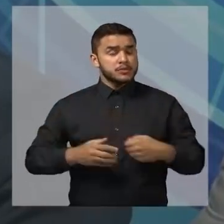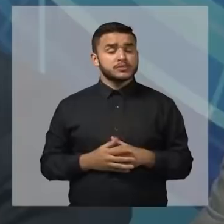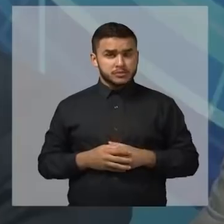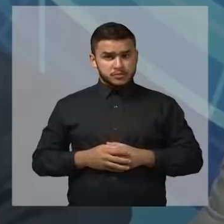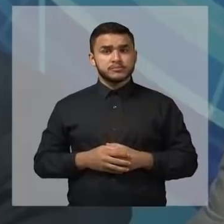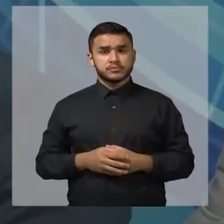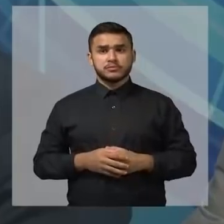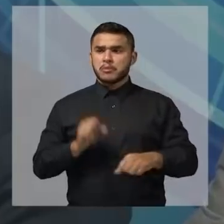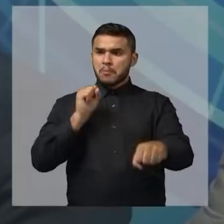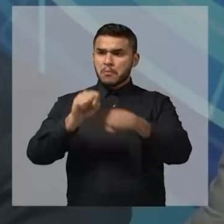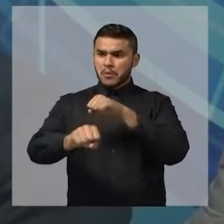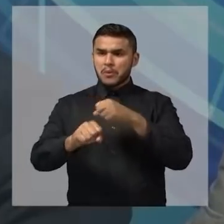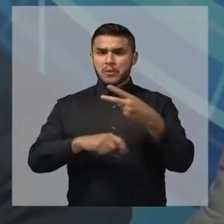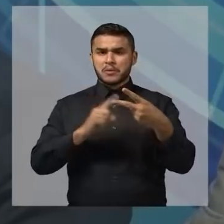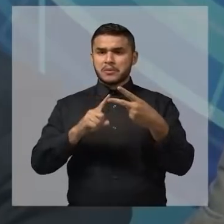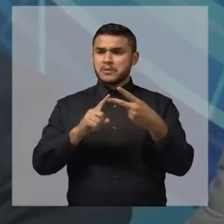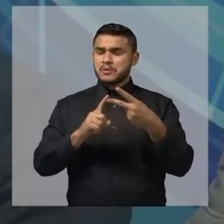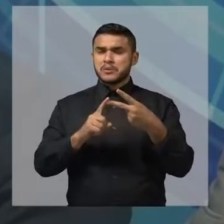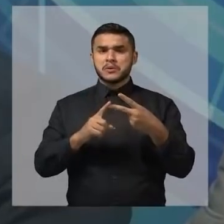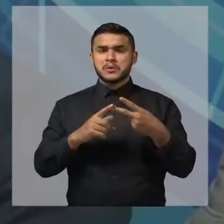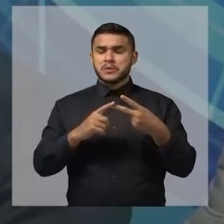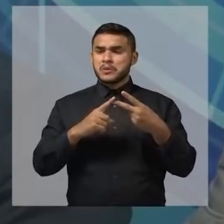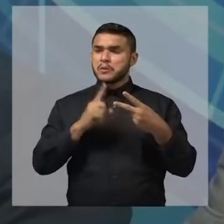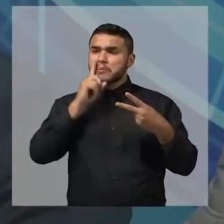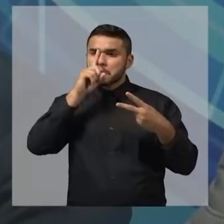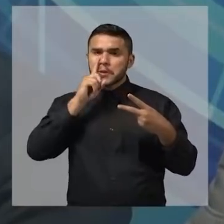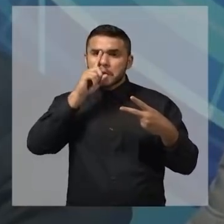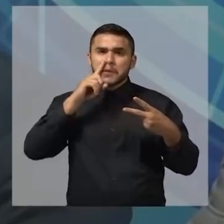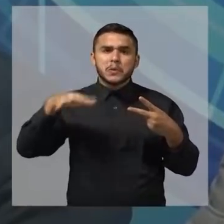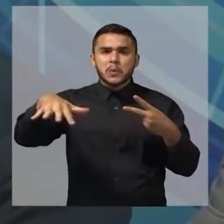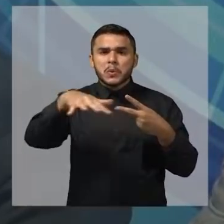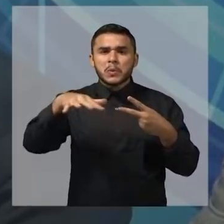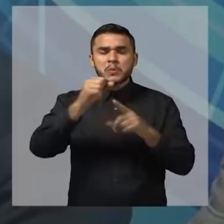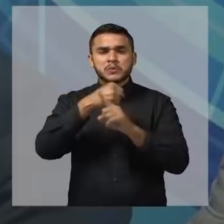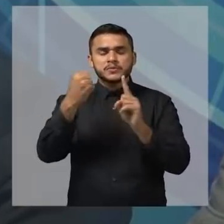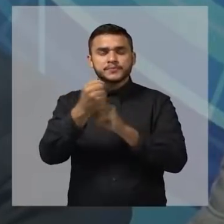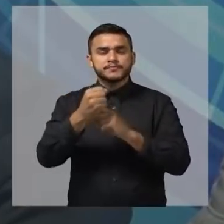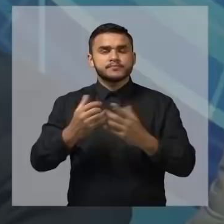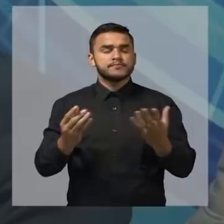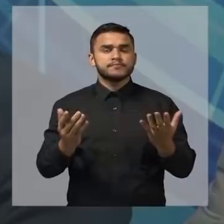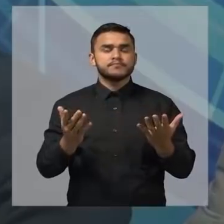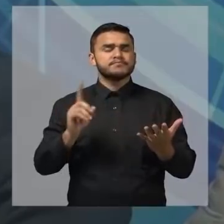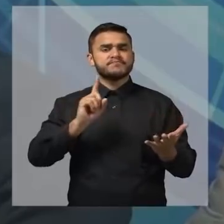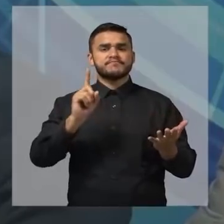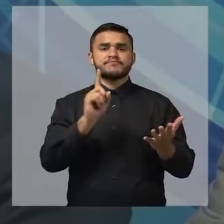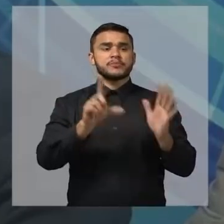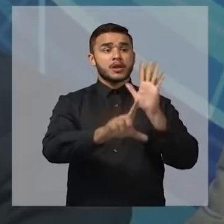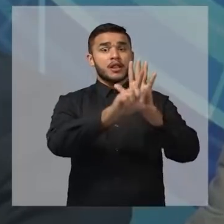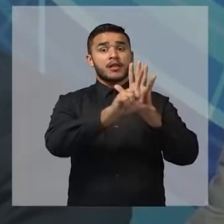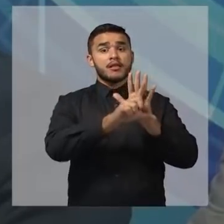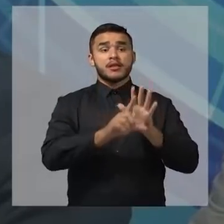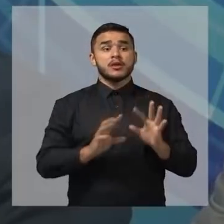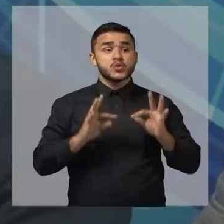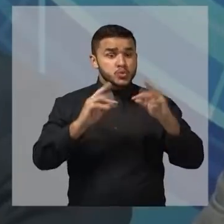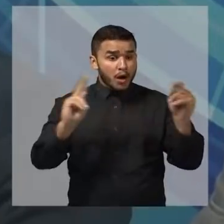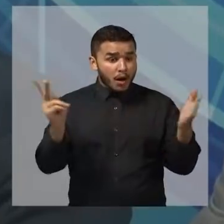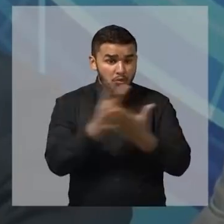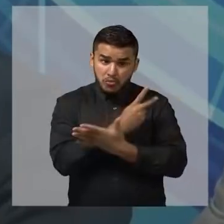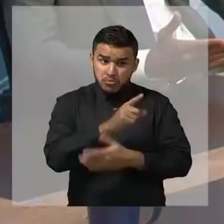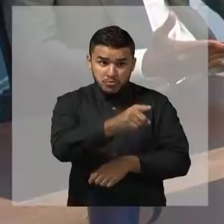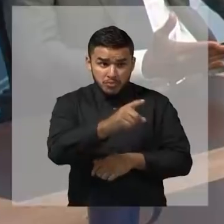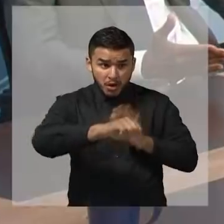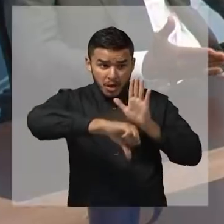mais eficazes, mas o fato é que não é assim, a legislação é encarceradora e as autoridades